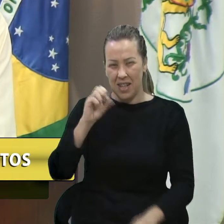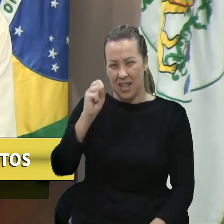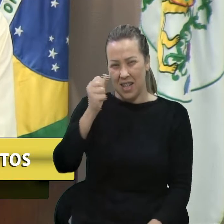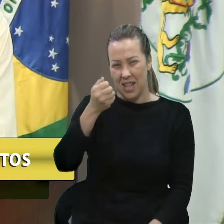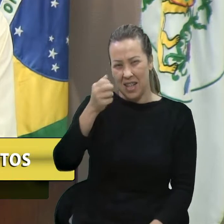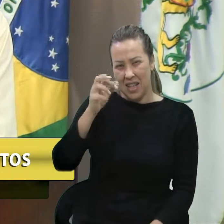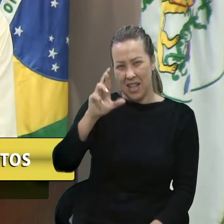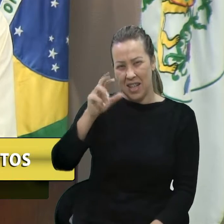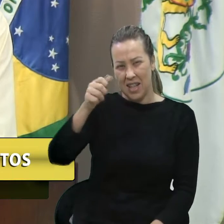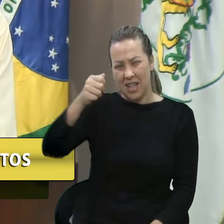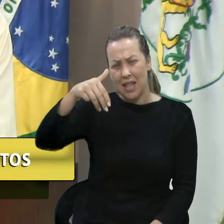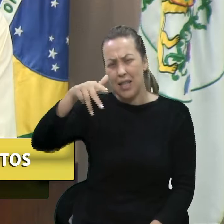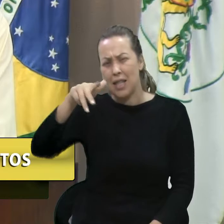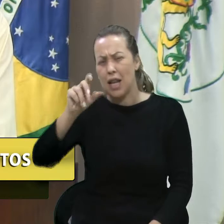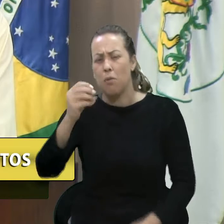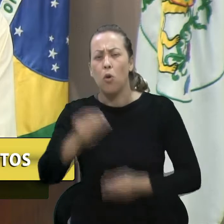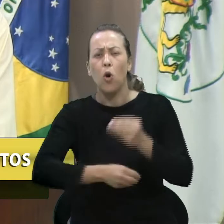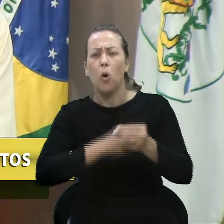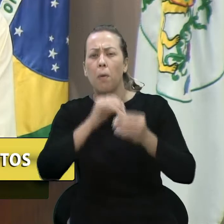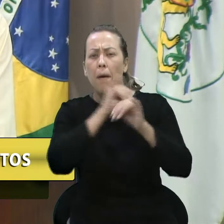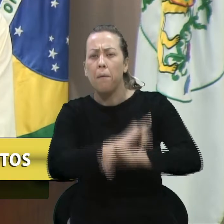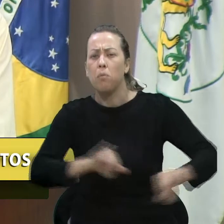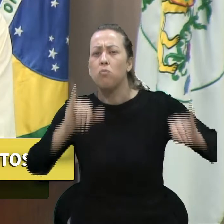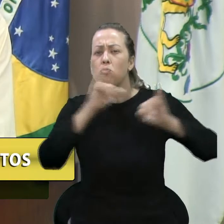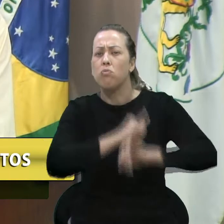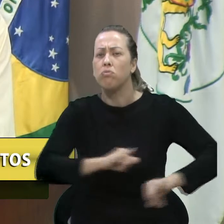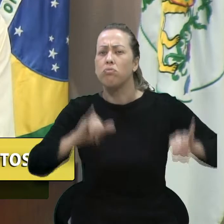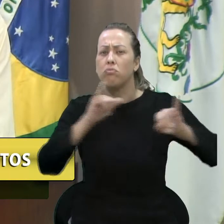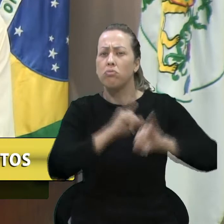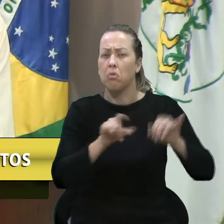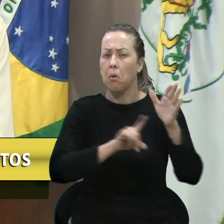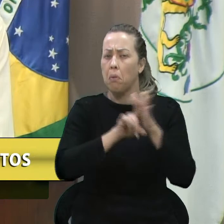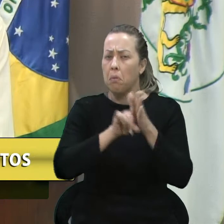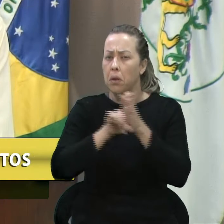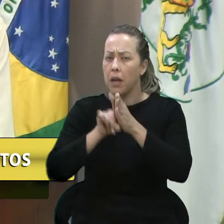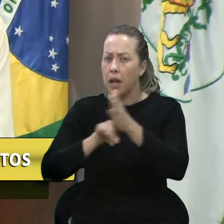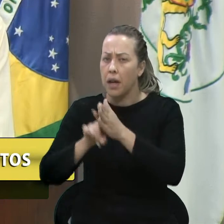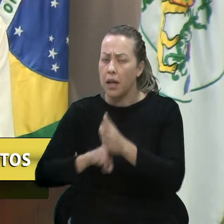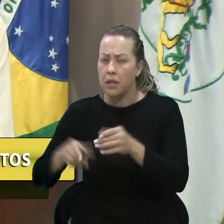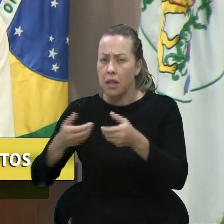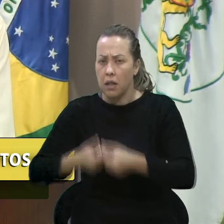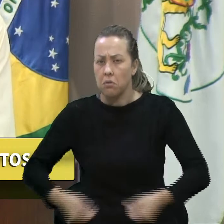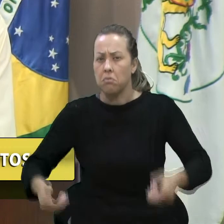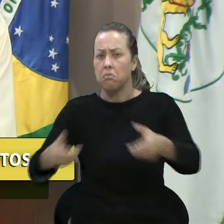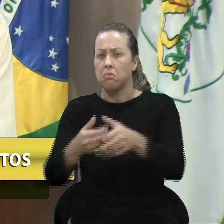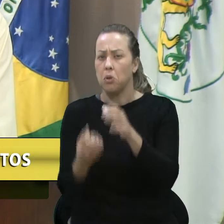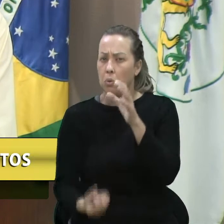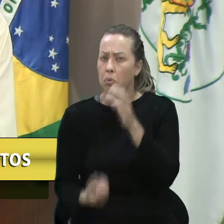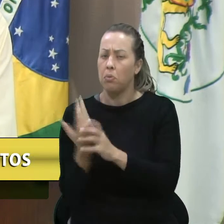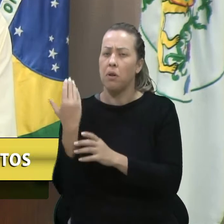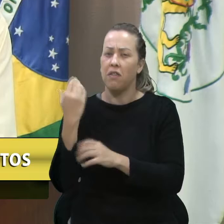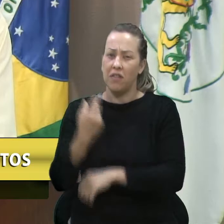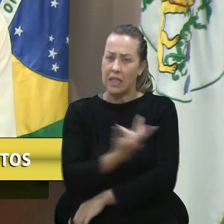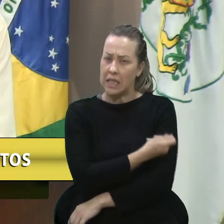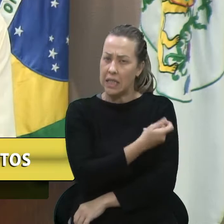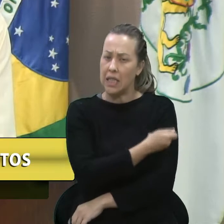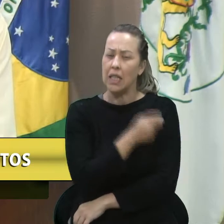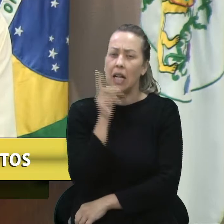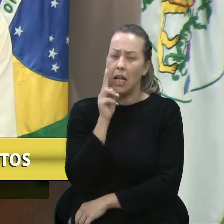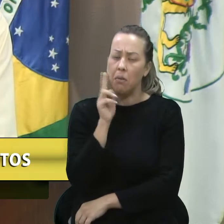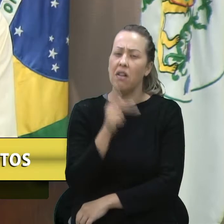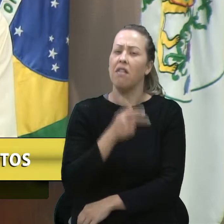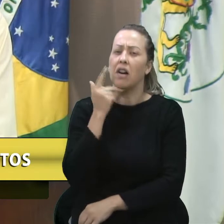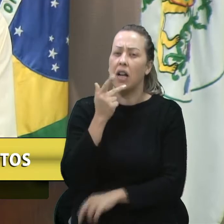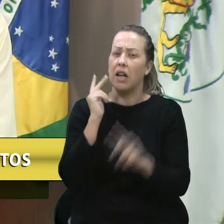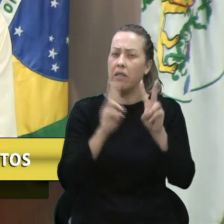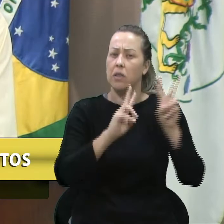E como é que foi combatido isso? Através de falas, de pesquisas, de congressos, de criação de vacinas, e falavam sobre